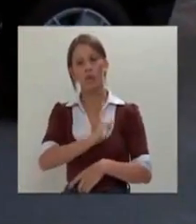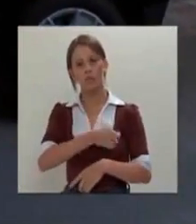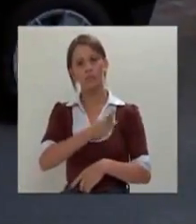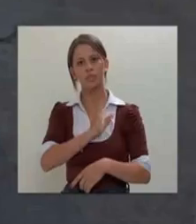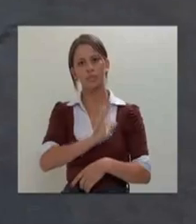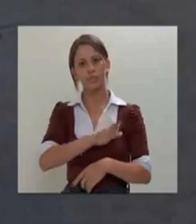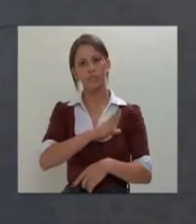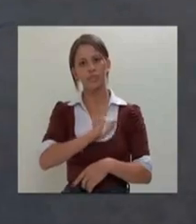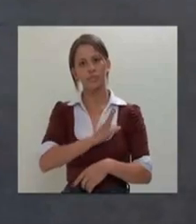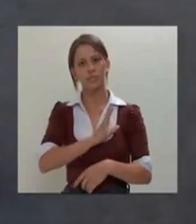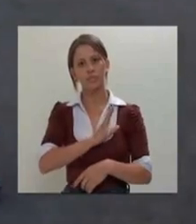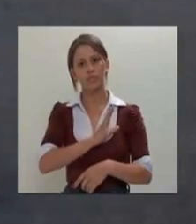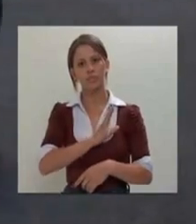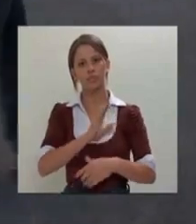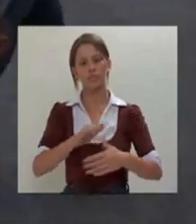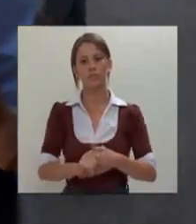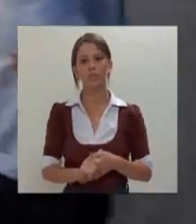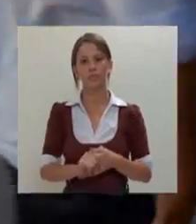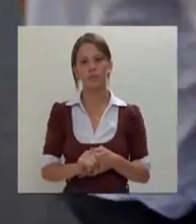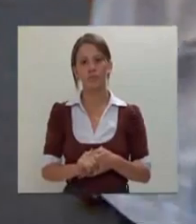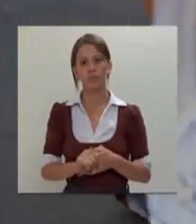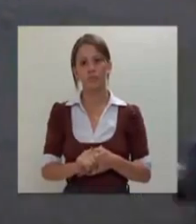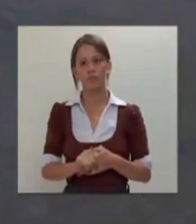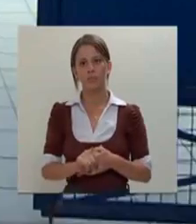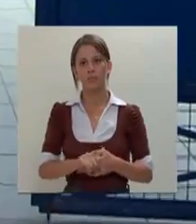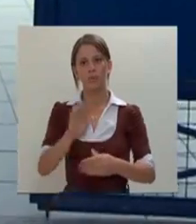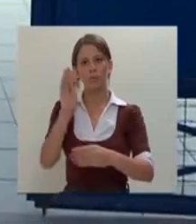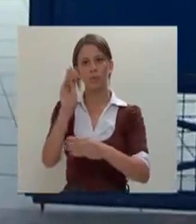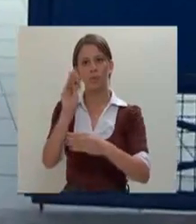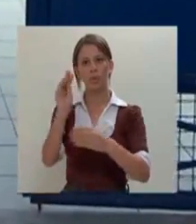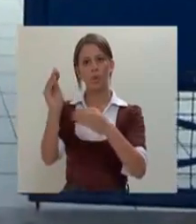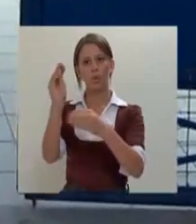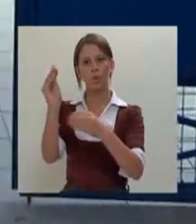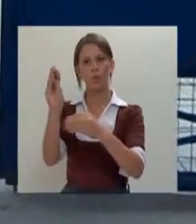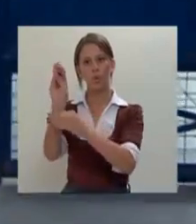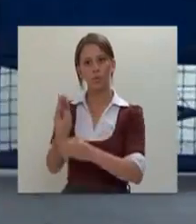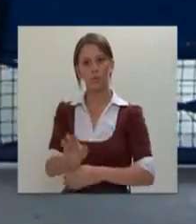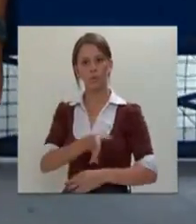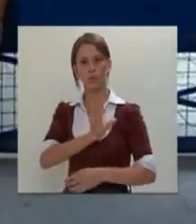Chegamos no SESI Cambona. Nossos artistas não imaginam o que os aguarda.